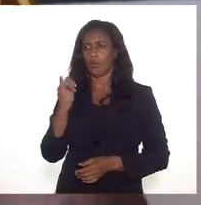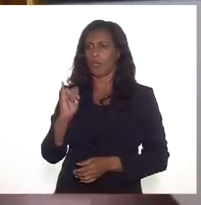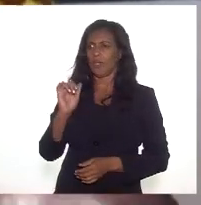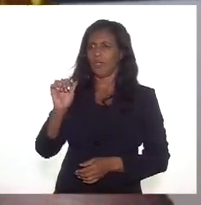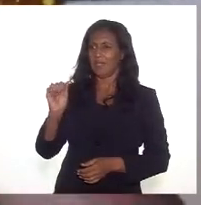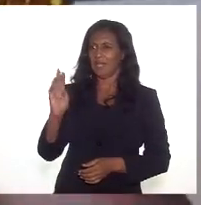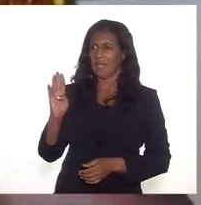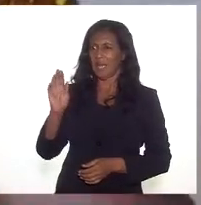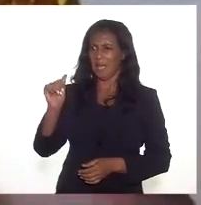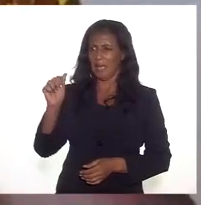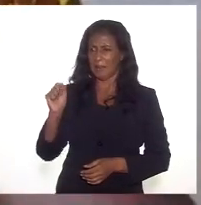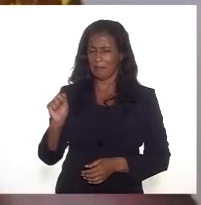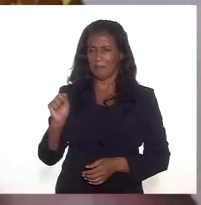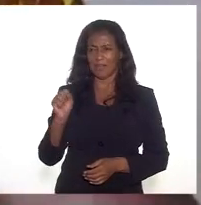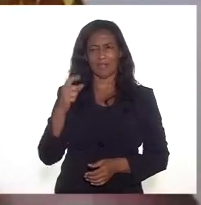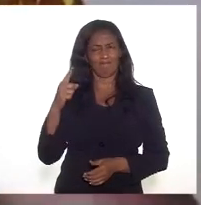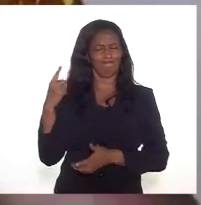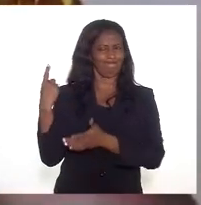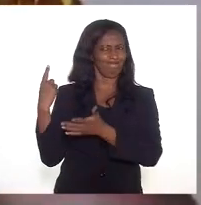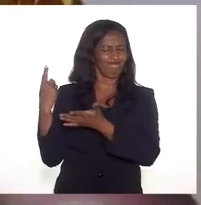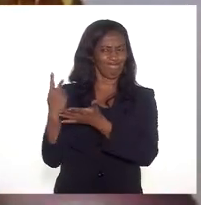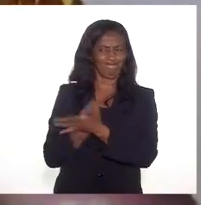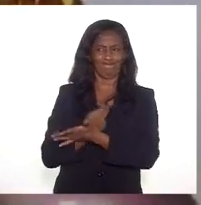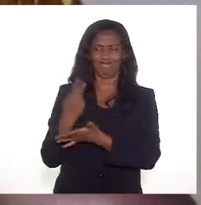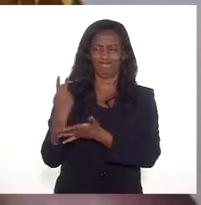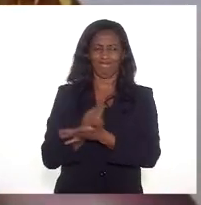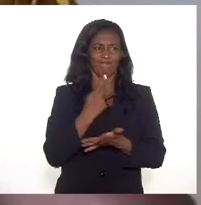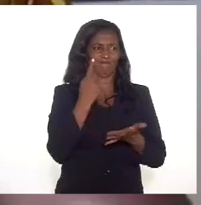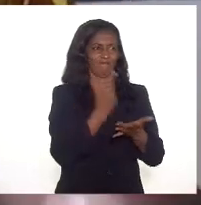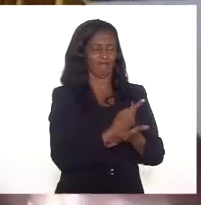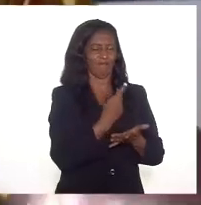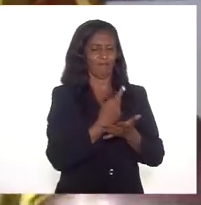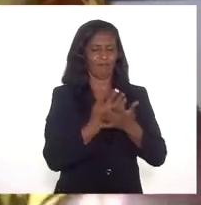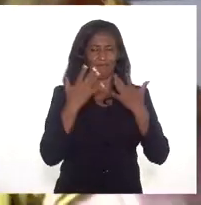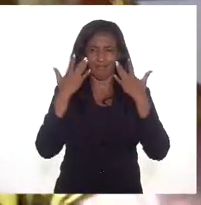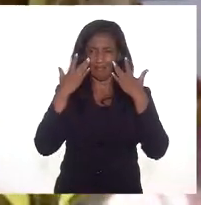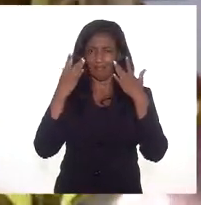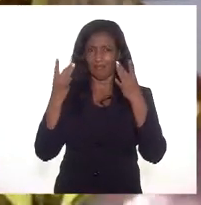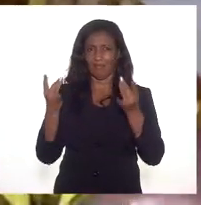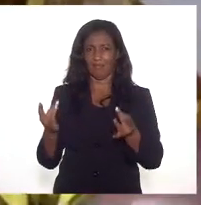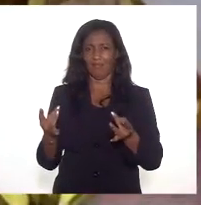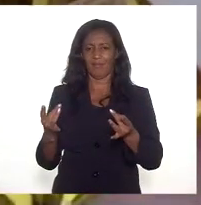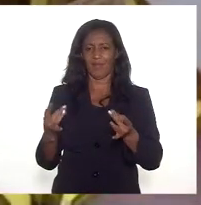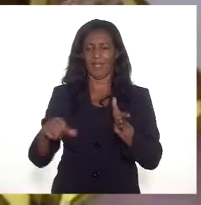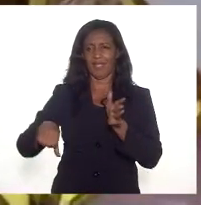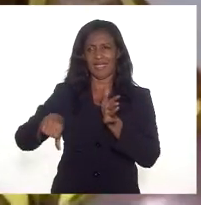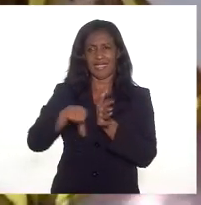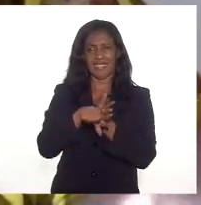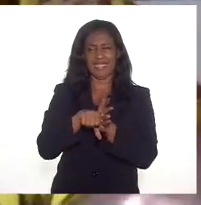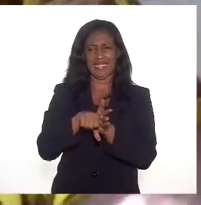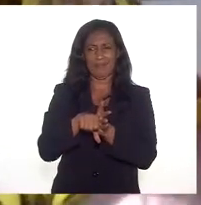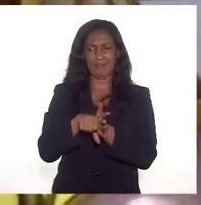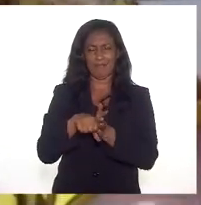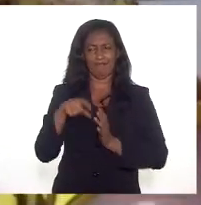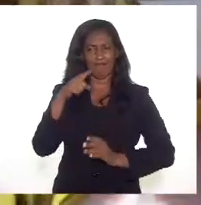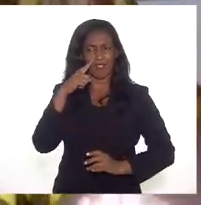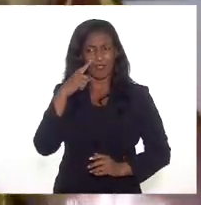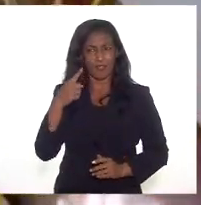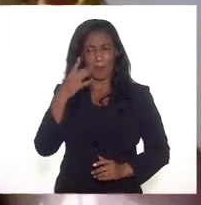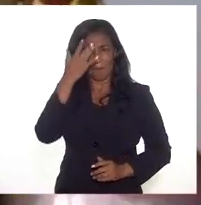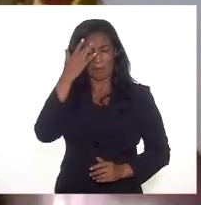fica comprovado o cometimento de crime. E flagrantemente o crime daquele que, enquanto